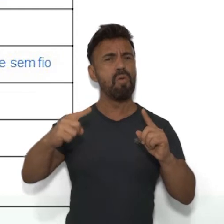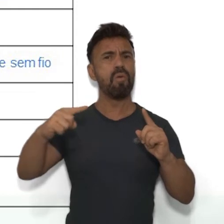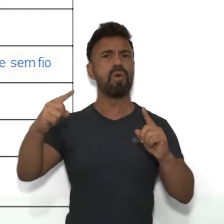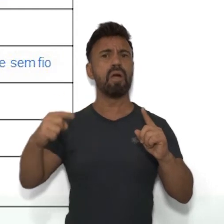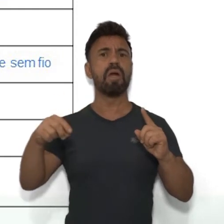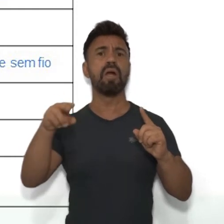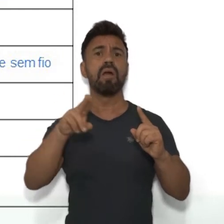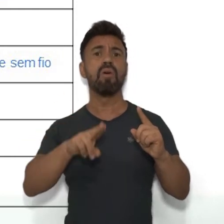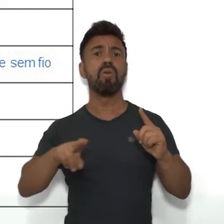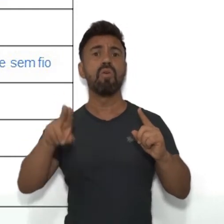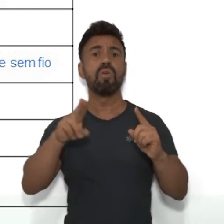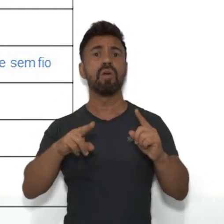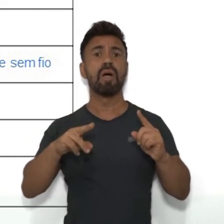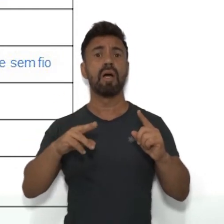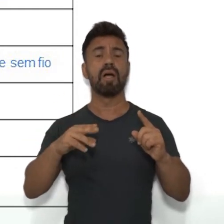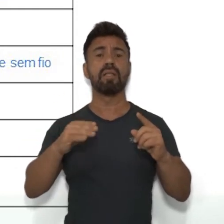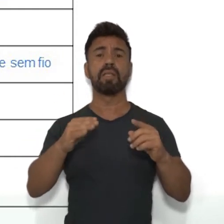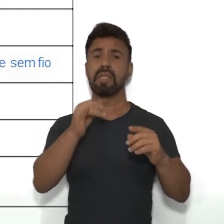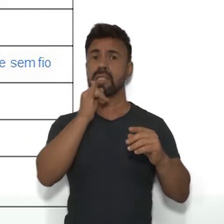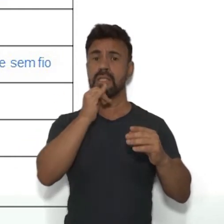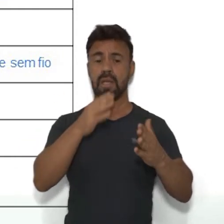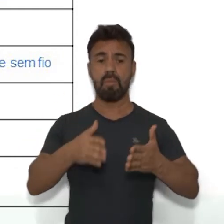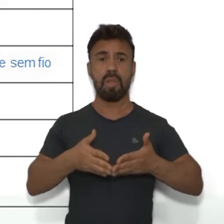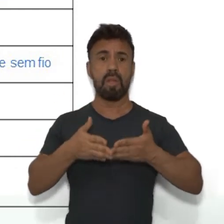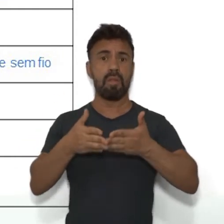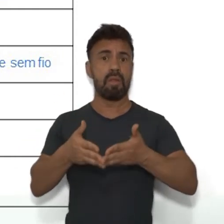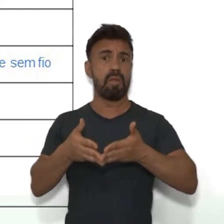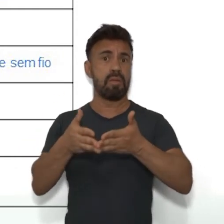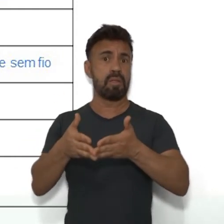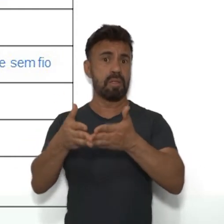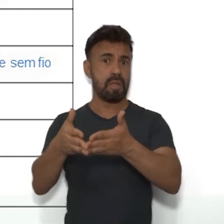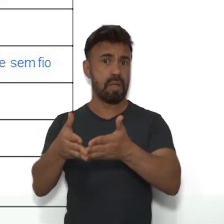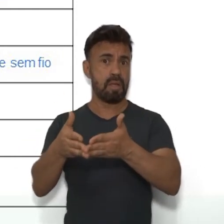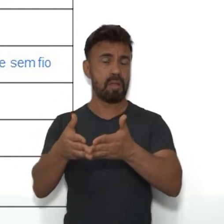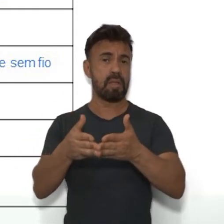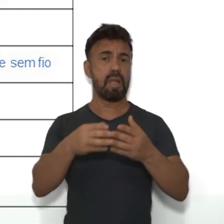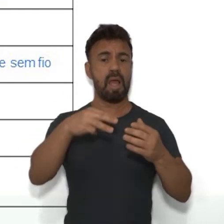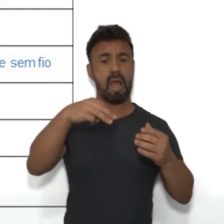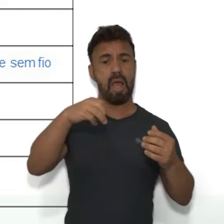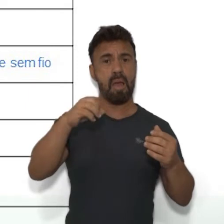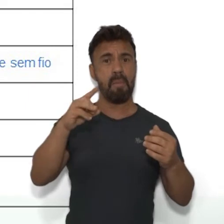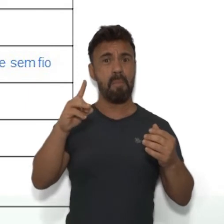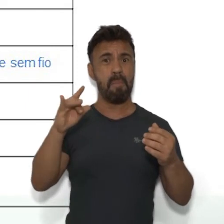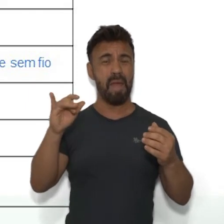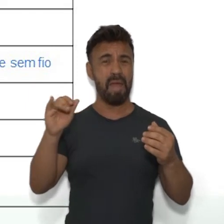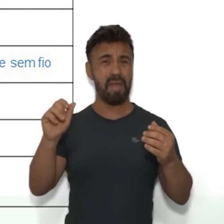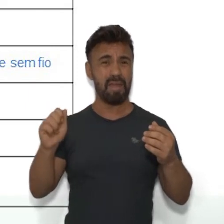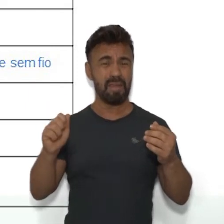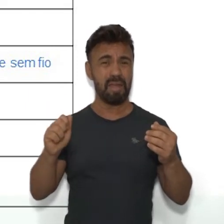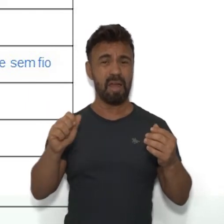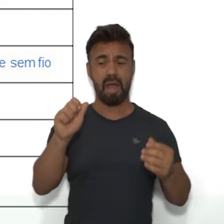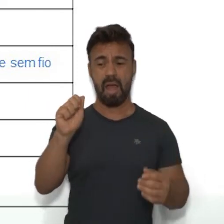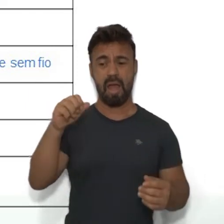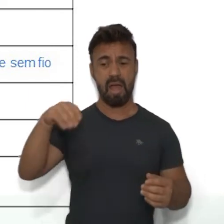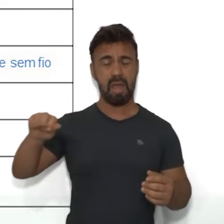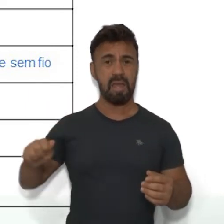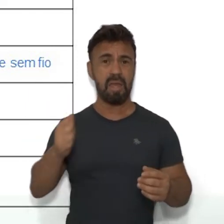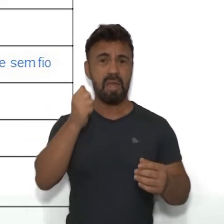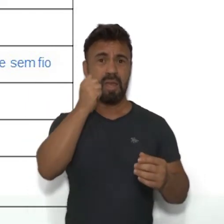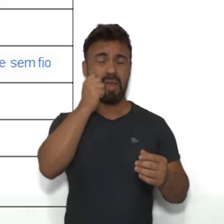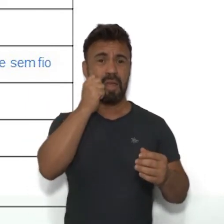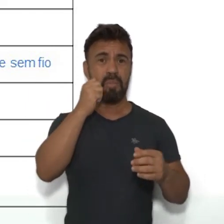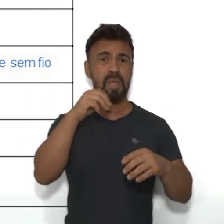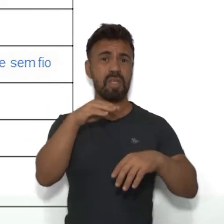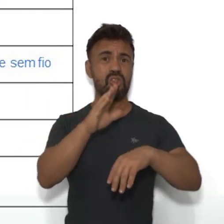elas são utilizadas para serviços marítimos. As ondas médias, em estação de rádio AM e chamadas